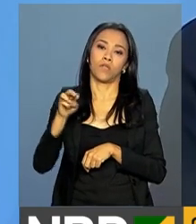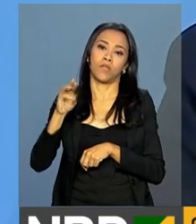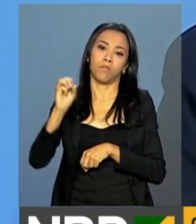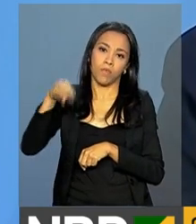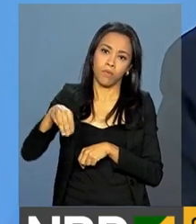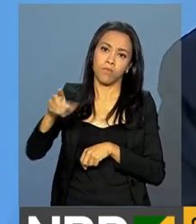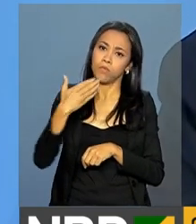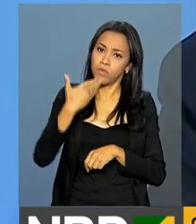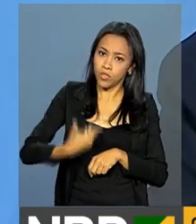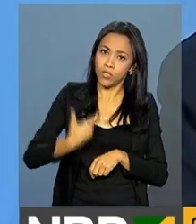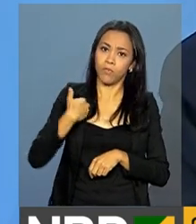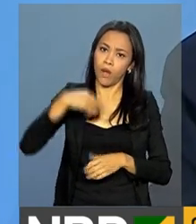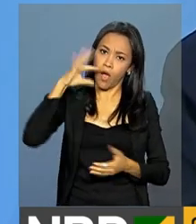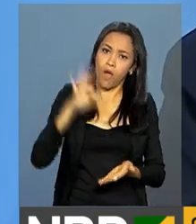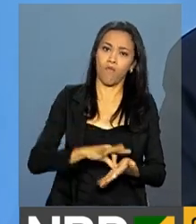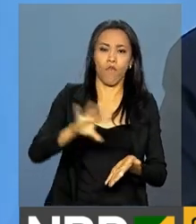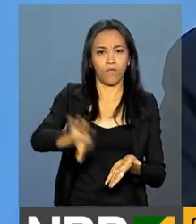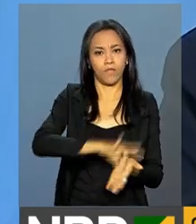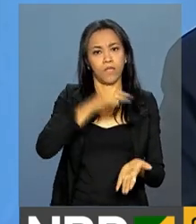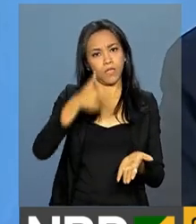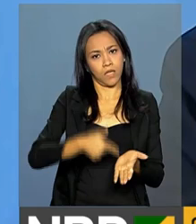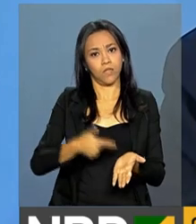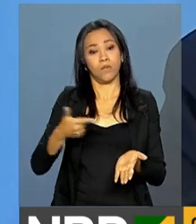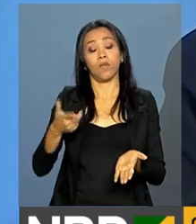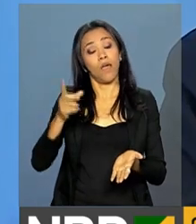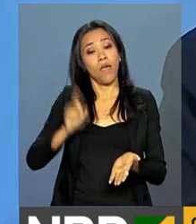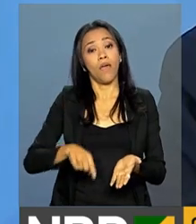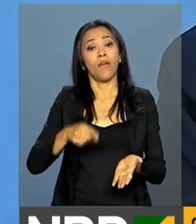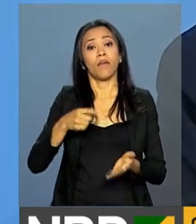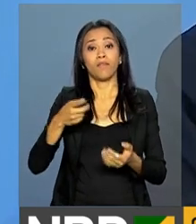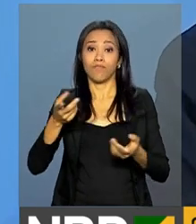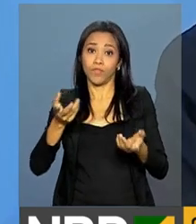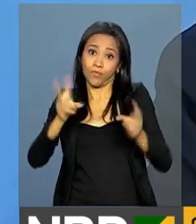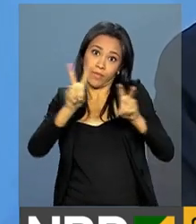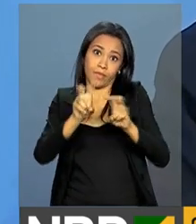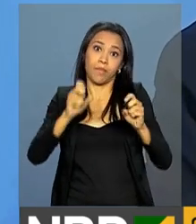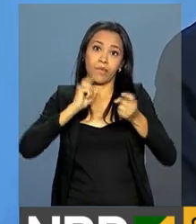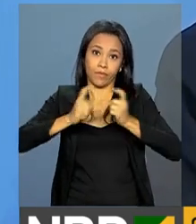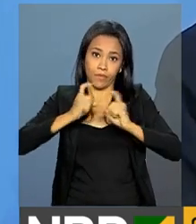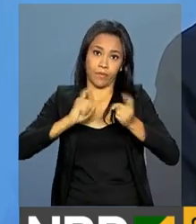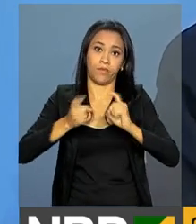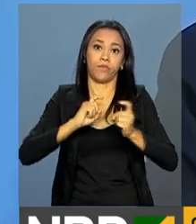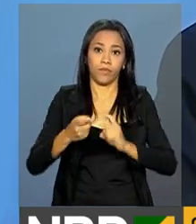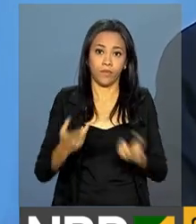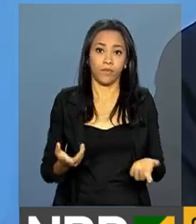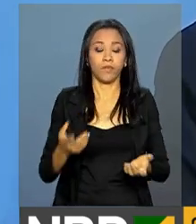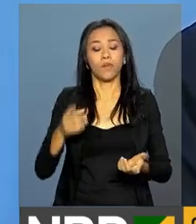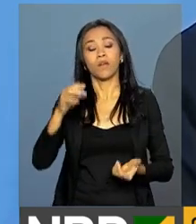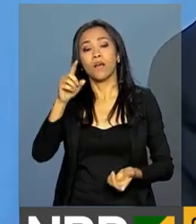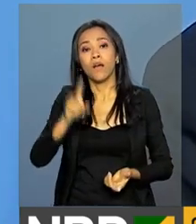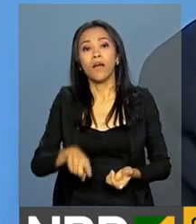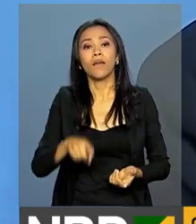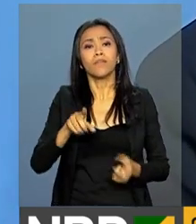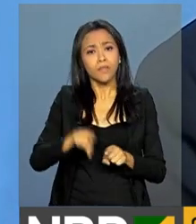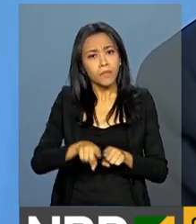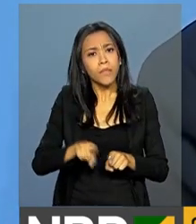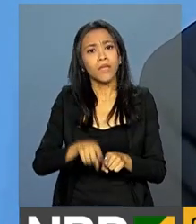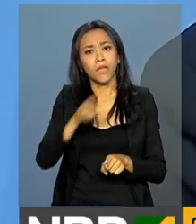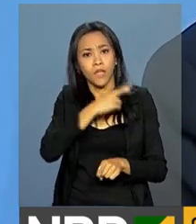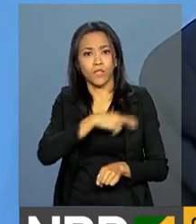de fora parte, tratar-se de um ato administrativo, tratava-se, por assim dizer, de um ato